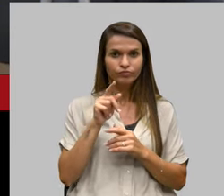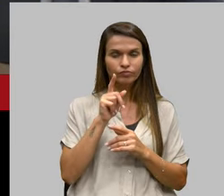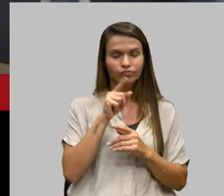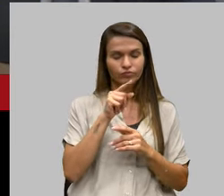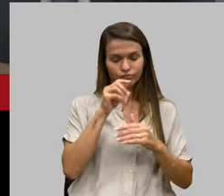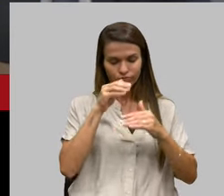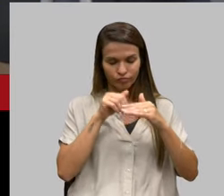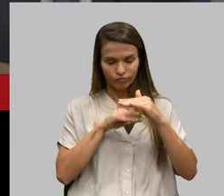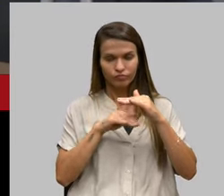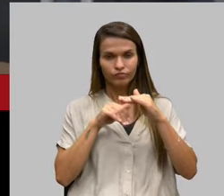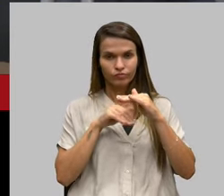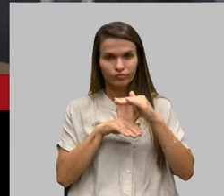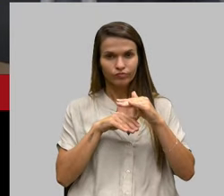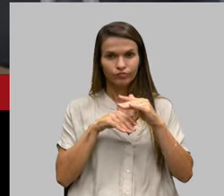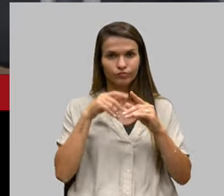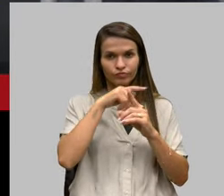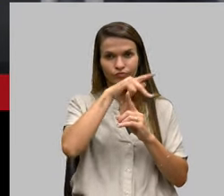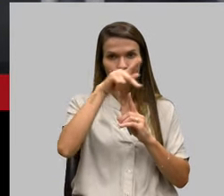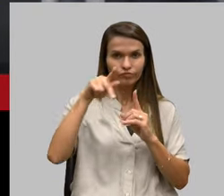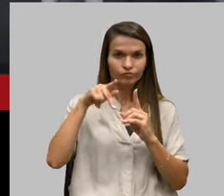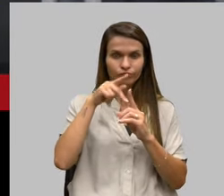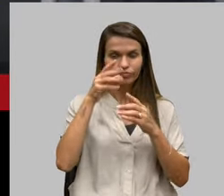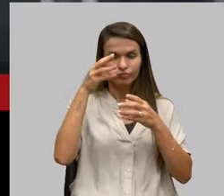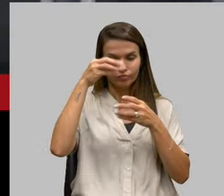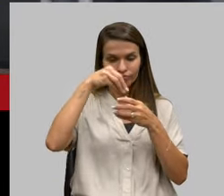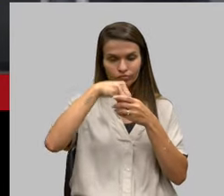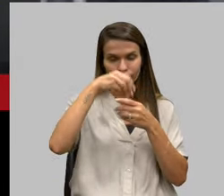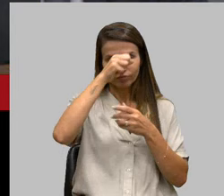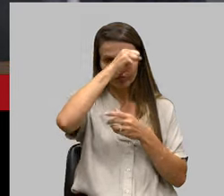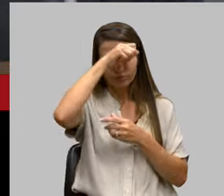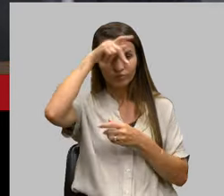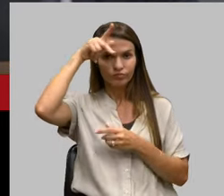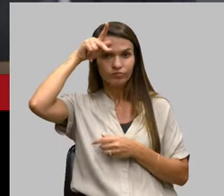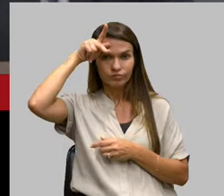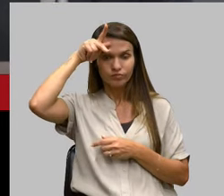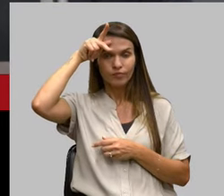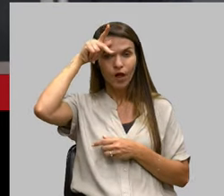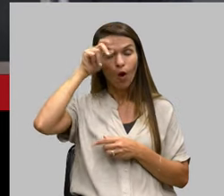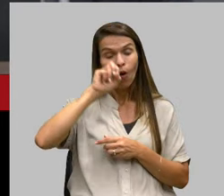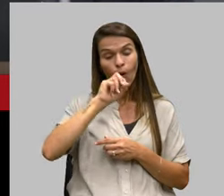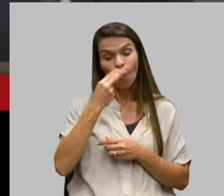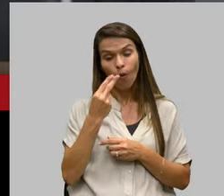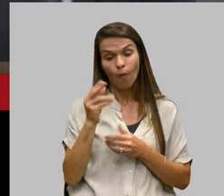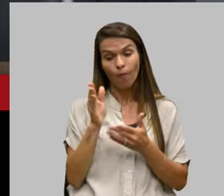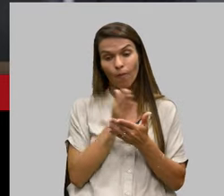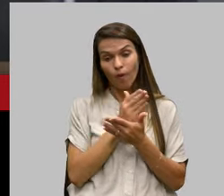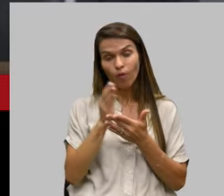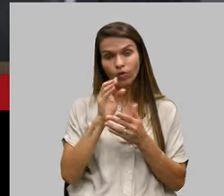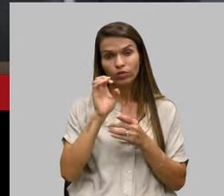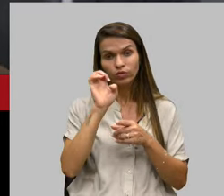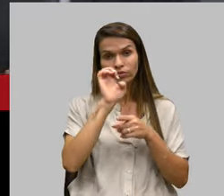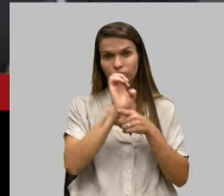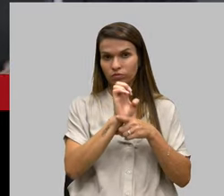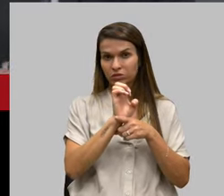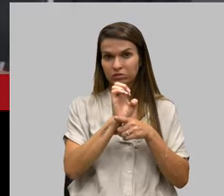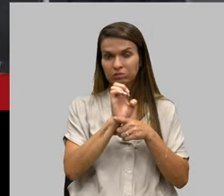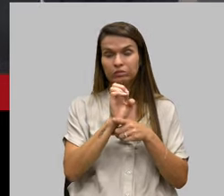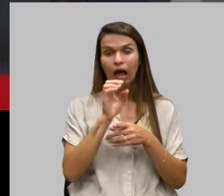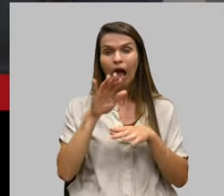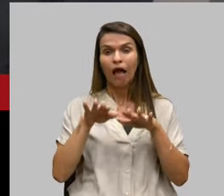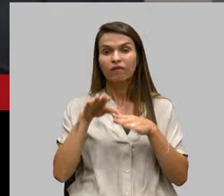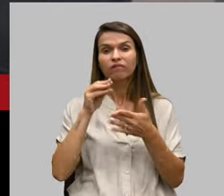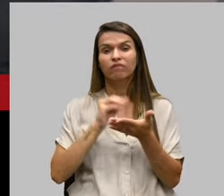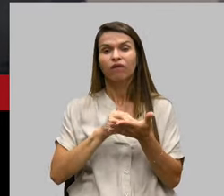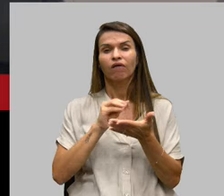fundo Previdenciário dentro de uma Prefeitura ou até de algum estado nem sempre esse valor vinha então além de